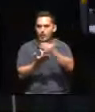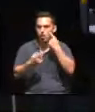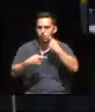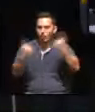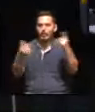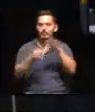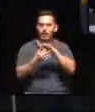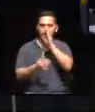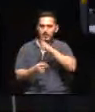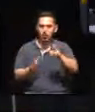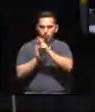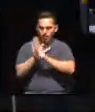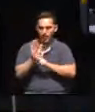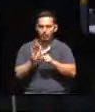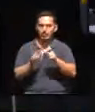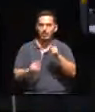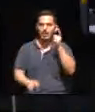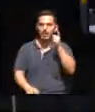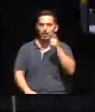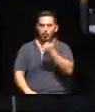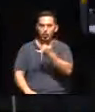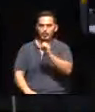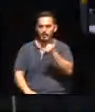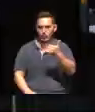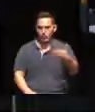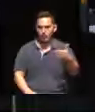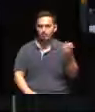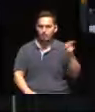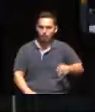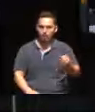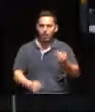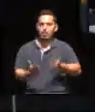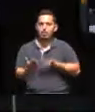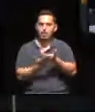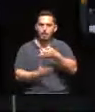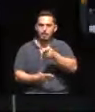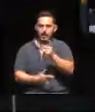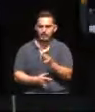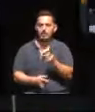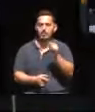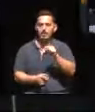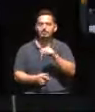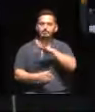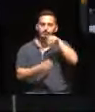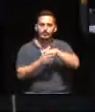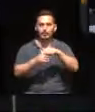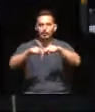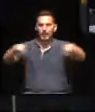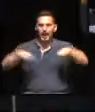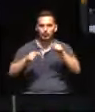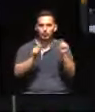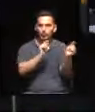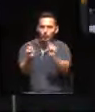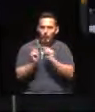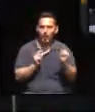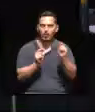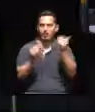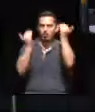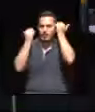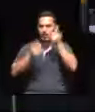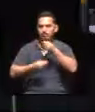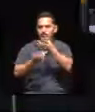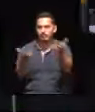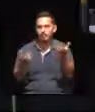a aplicação do Regulamento, realizada em 2021 por proposta do PEV e que constituiu um espaço de discussão e